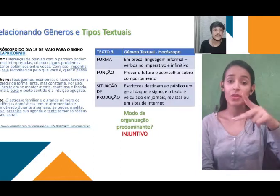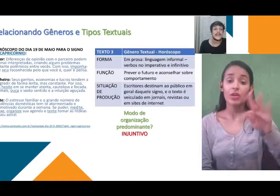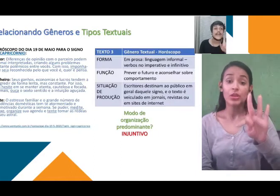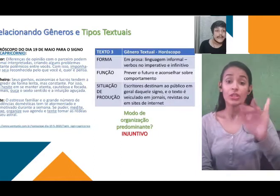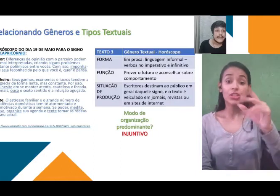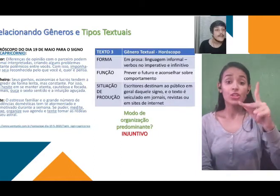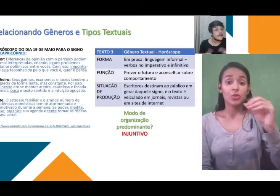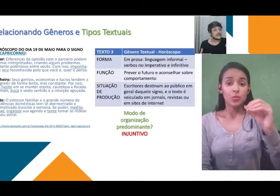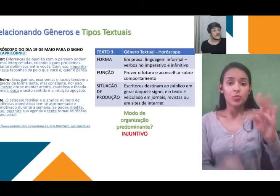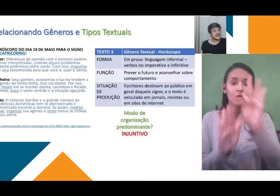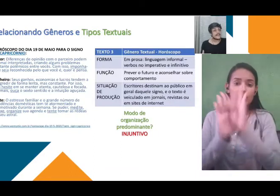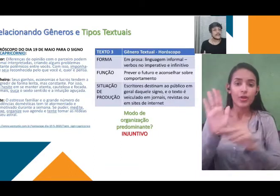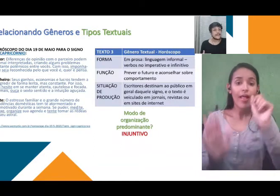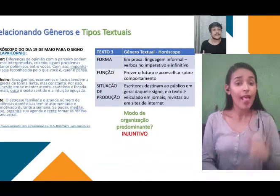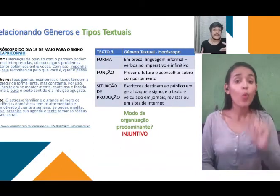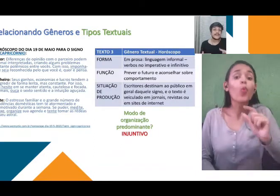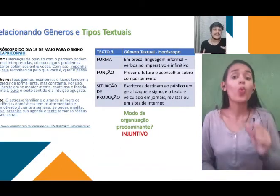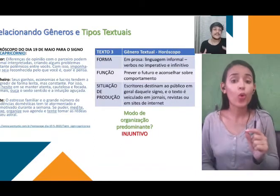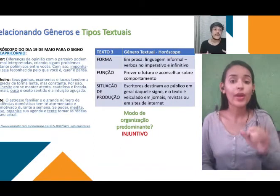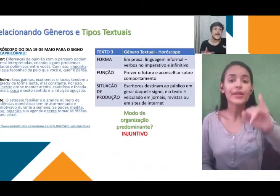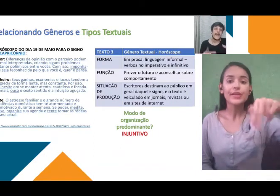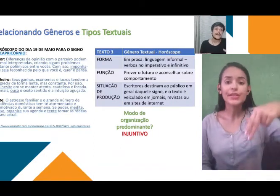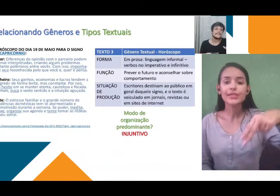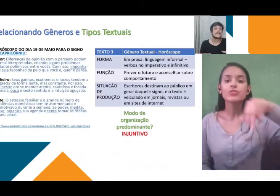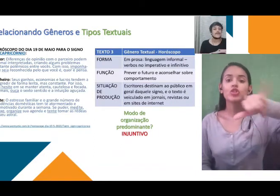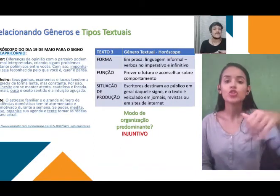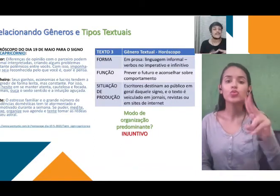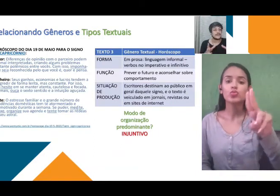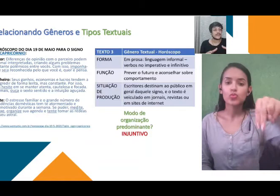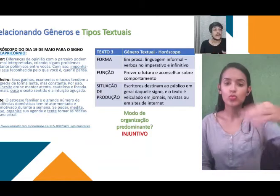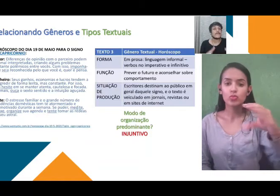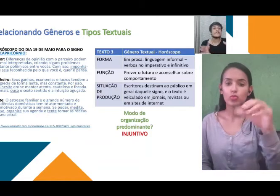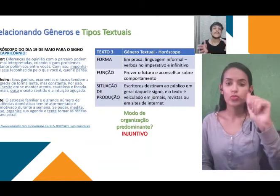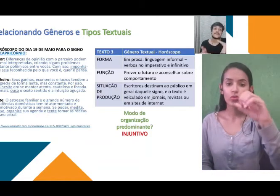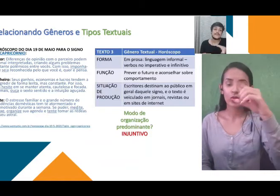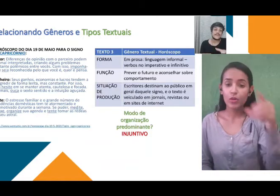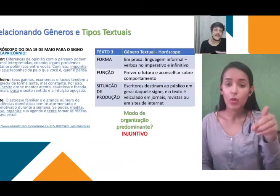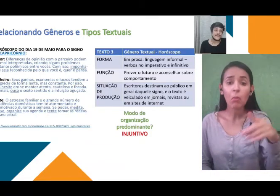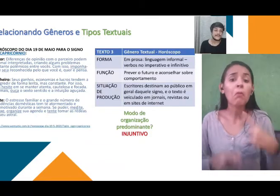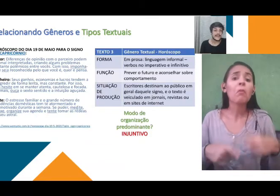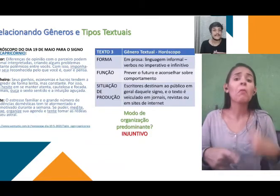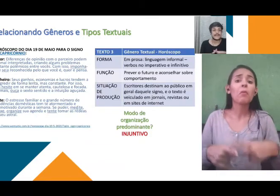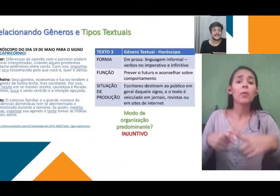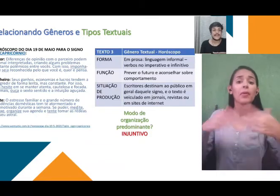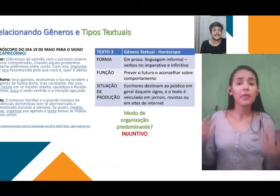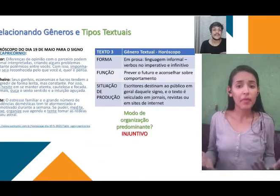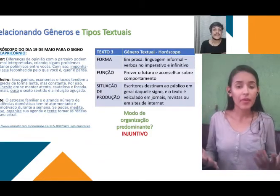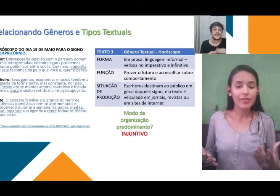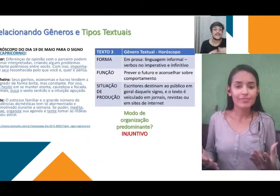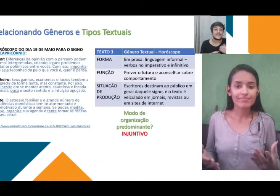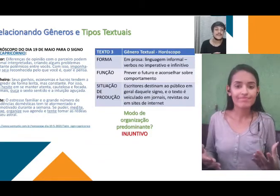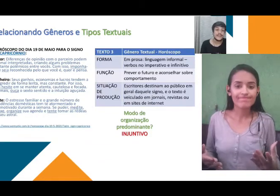se encontra. E o modo de organização predominante, então, é o tipo textual injunção. Ele predomina aí